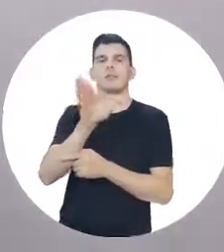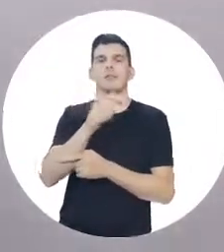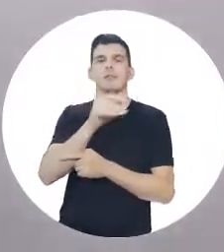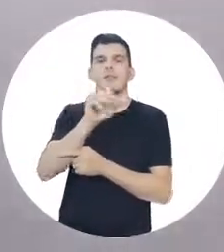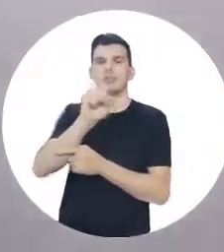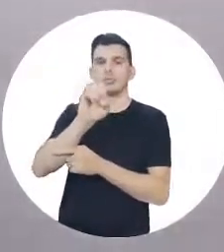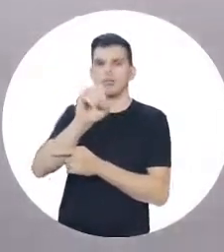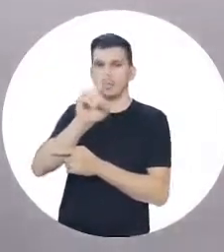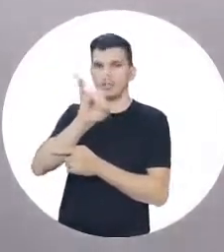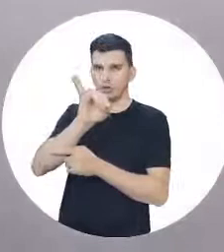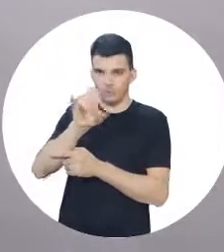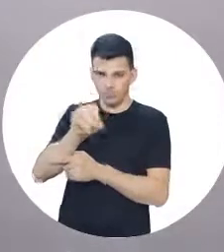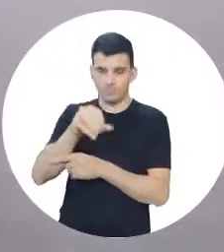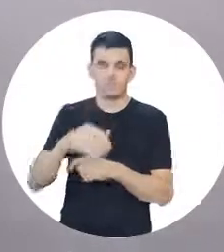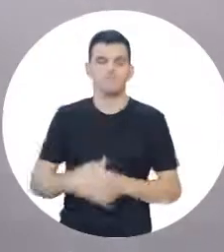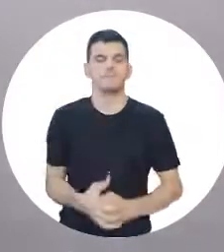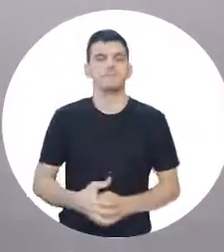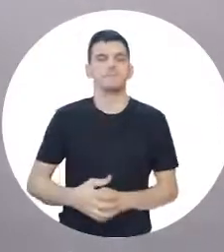de sódio.